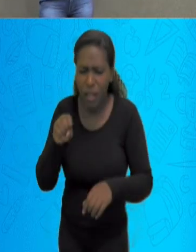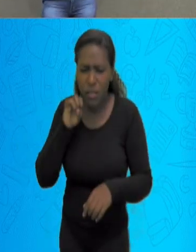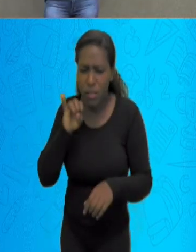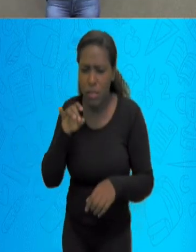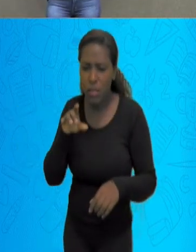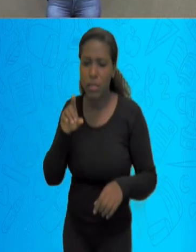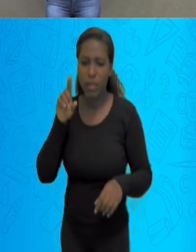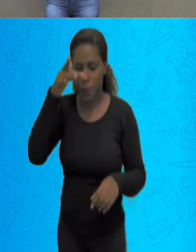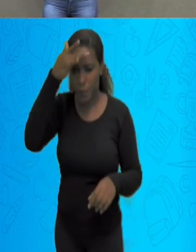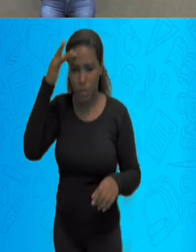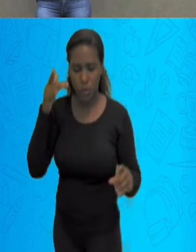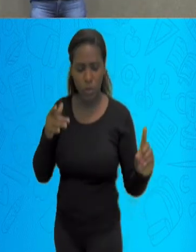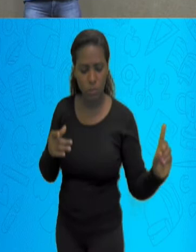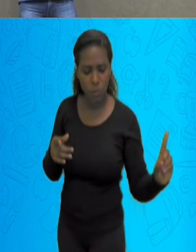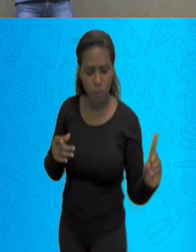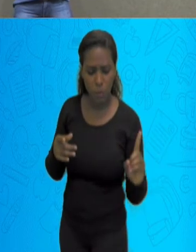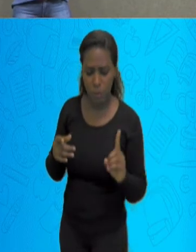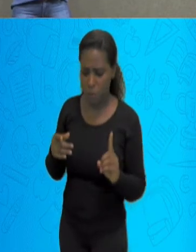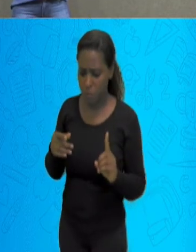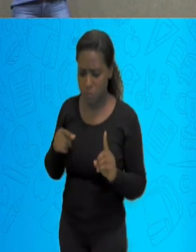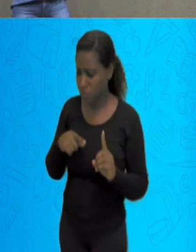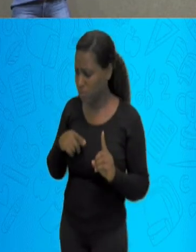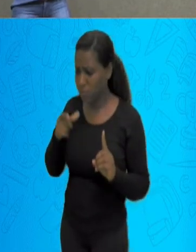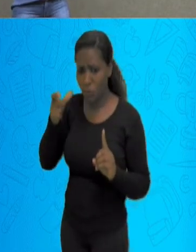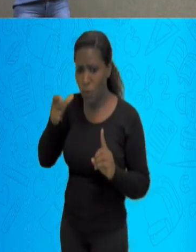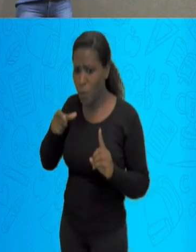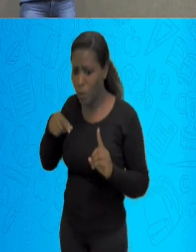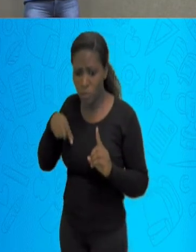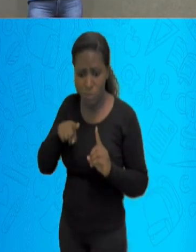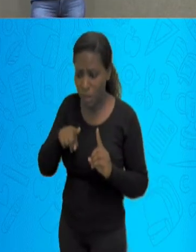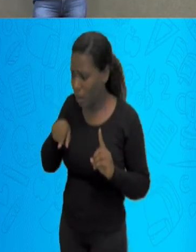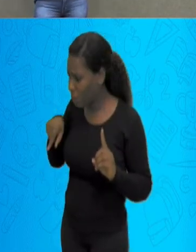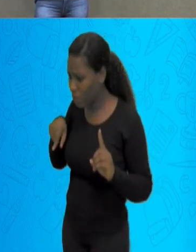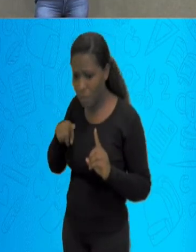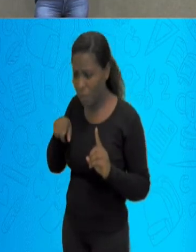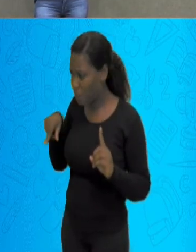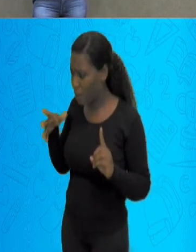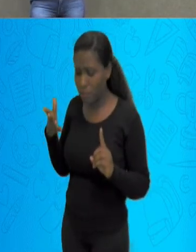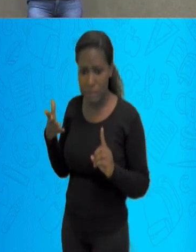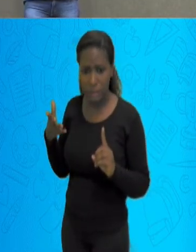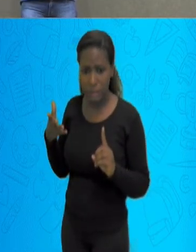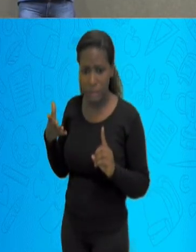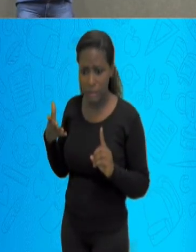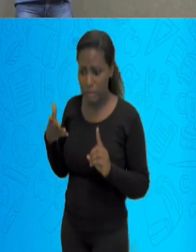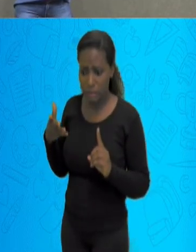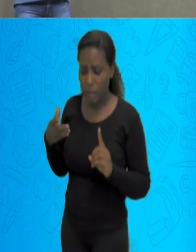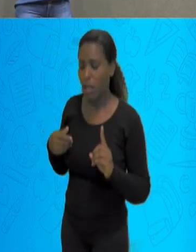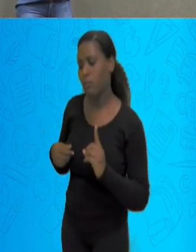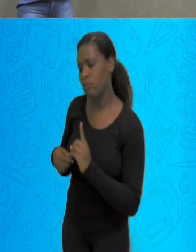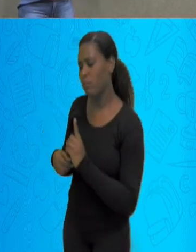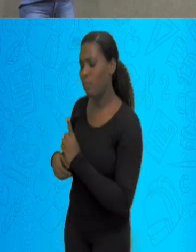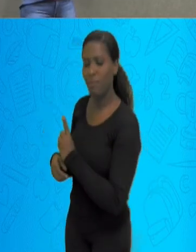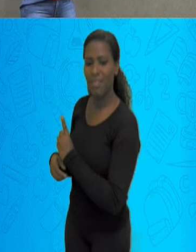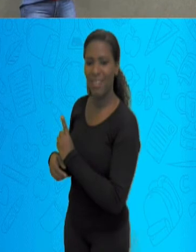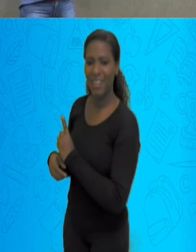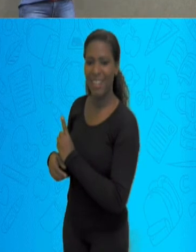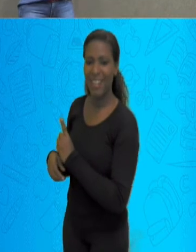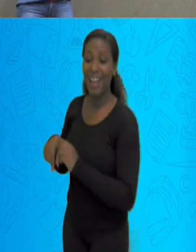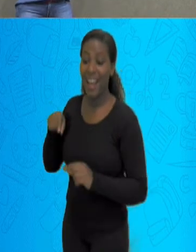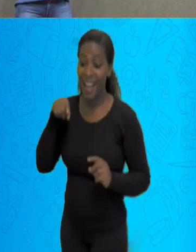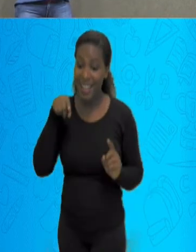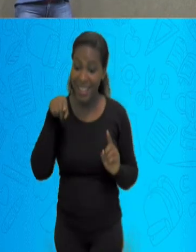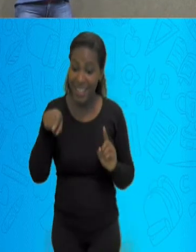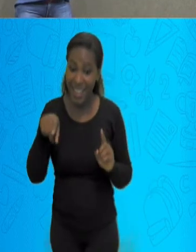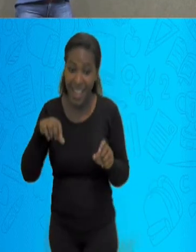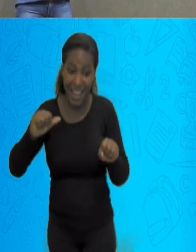suas pegadas. Então, eles falam que o Curupira é muito inteligente, ele caminha para um lado e aí a pessoa